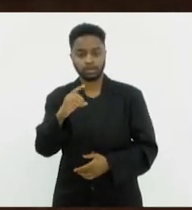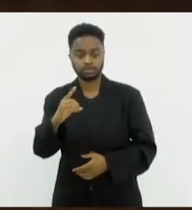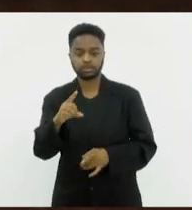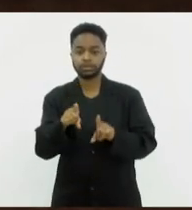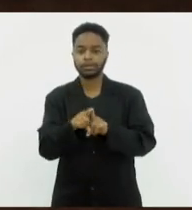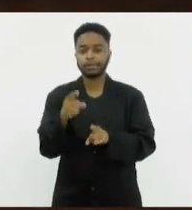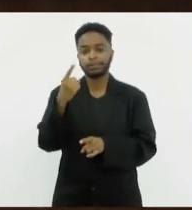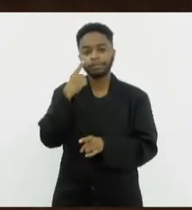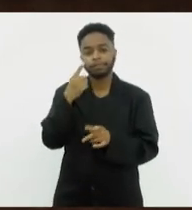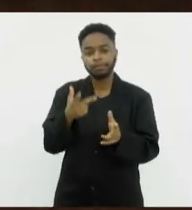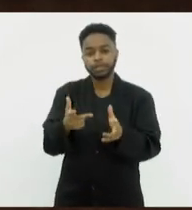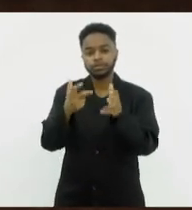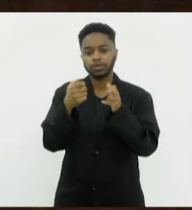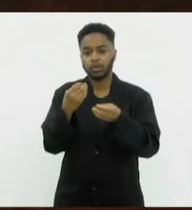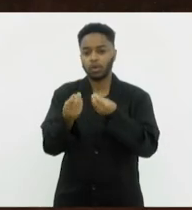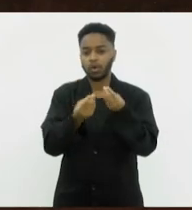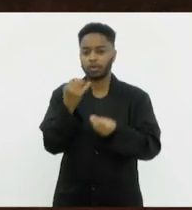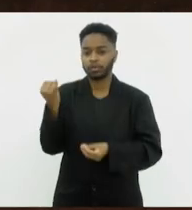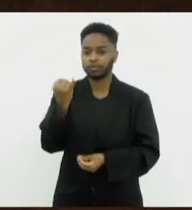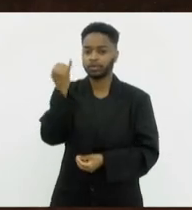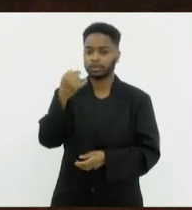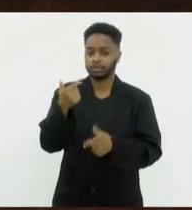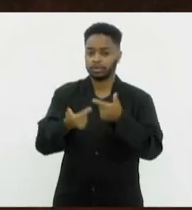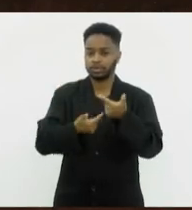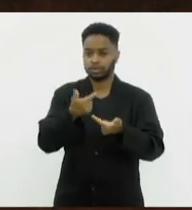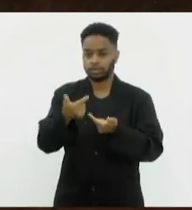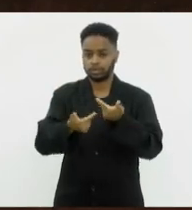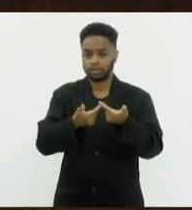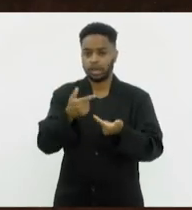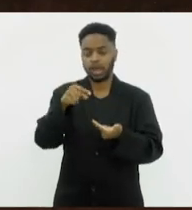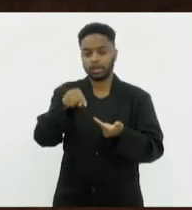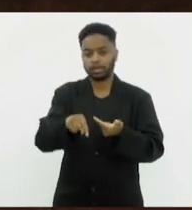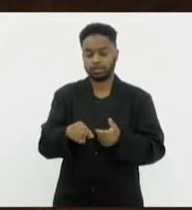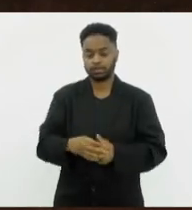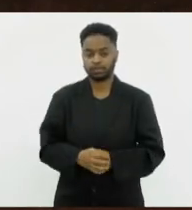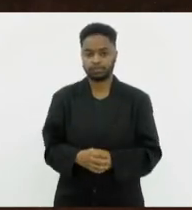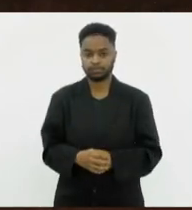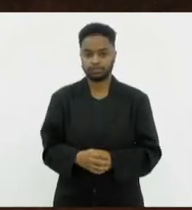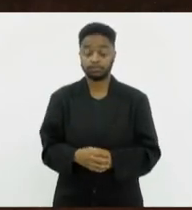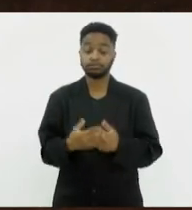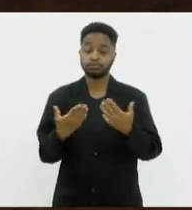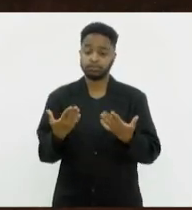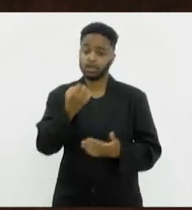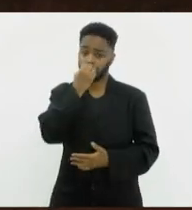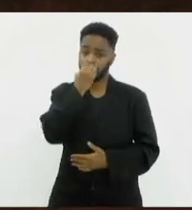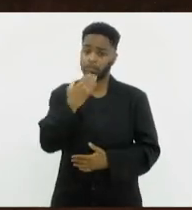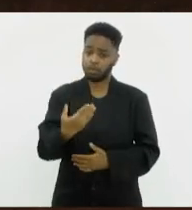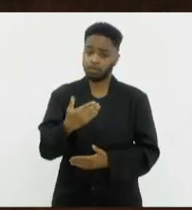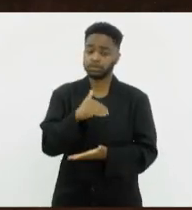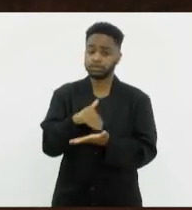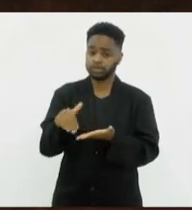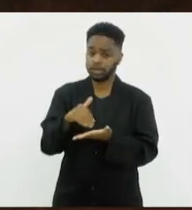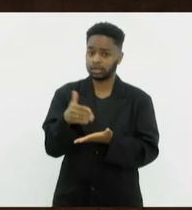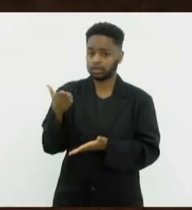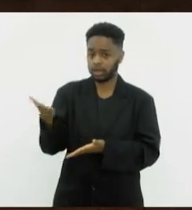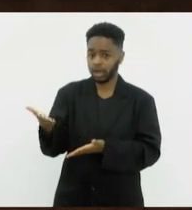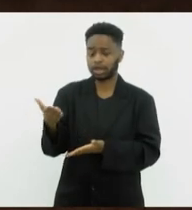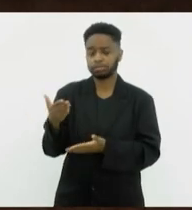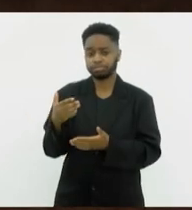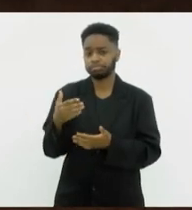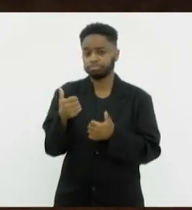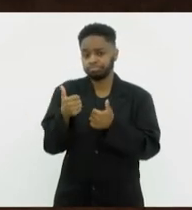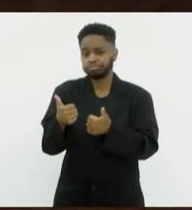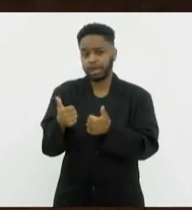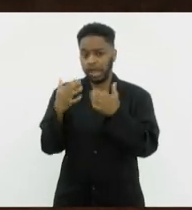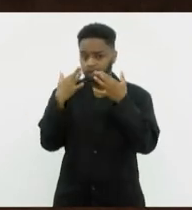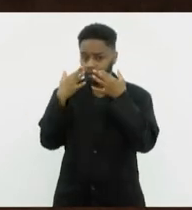verificando a importância e a relevância do trabalho ali desenvolvido. Então, que bom, secretário Amin, pela sua sensibilidade, e